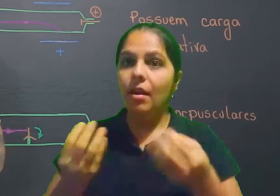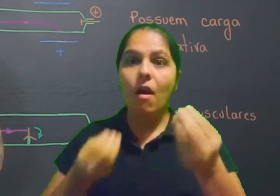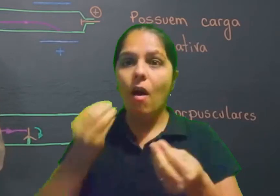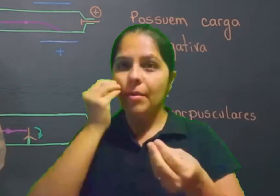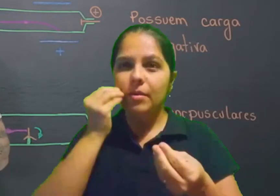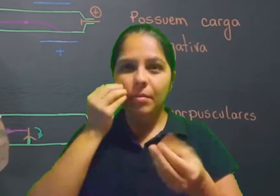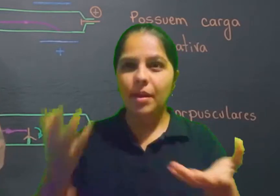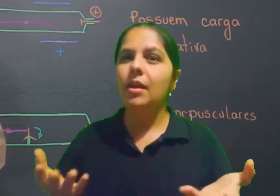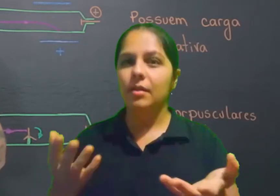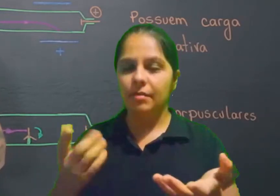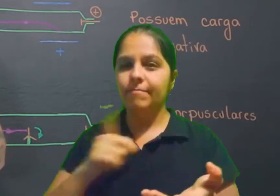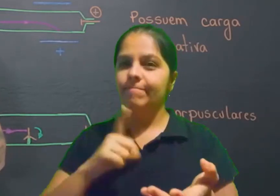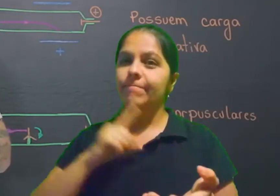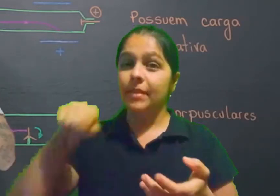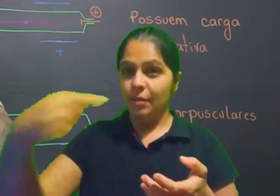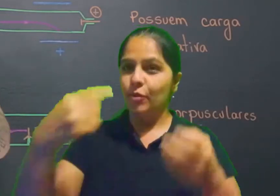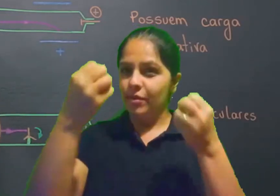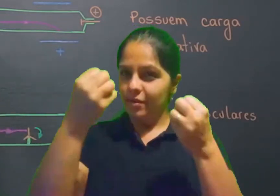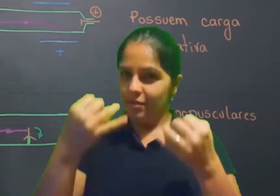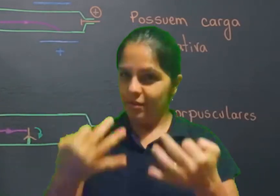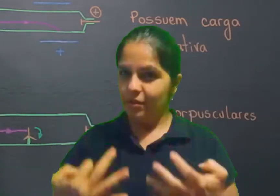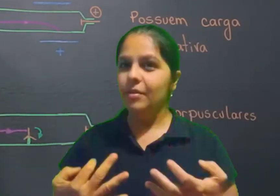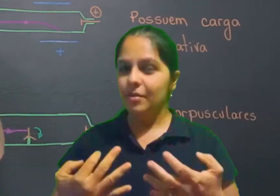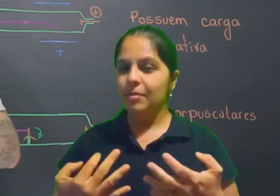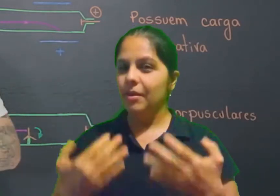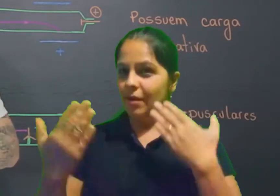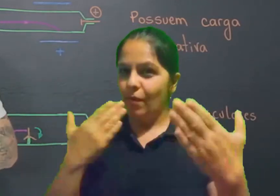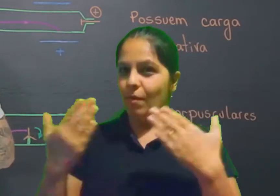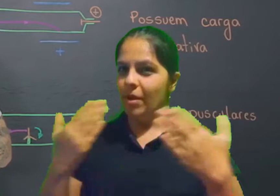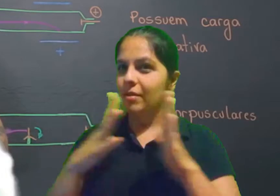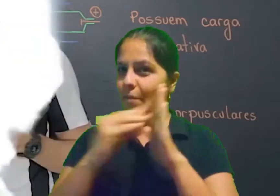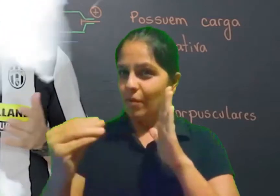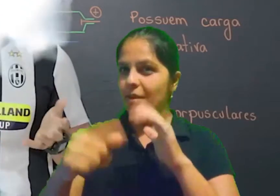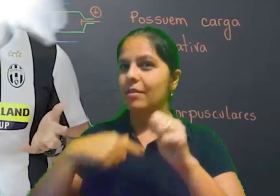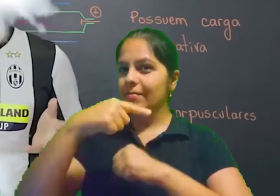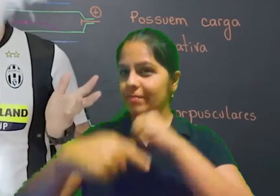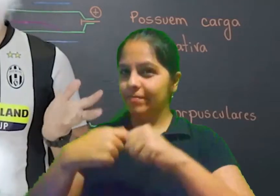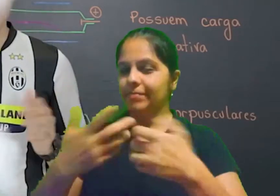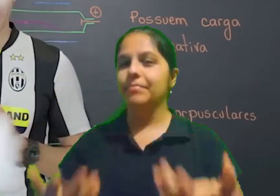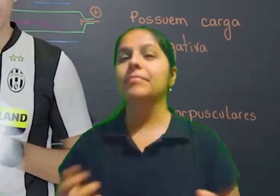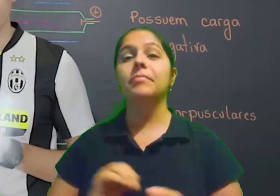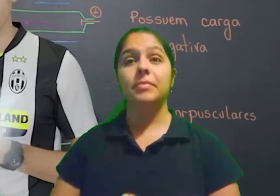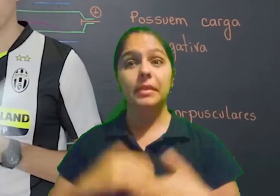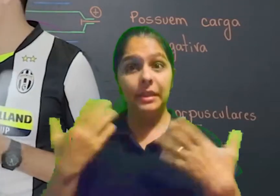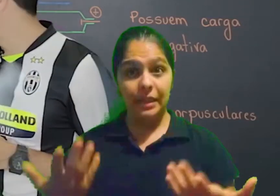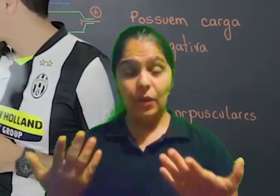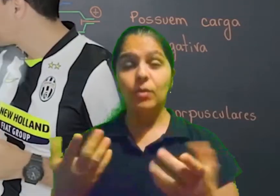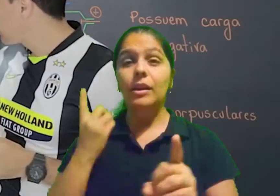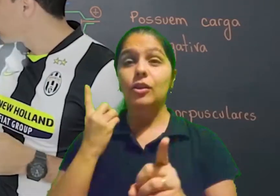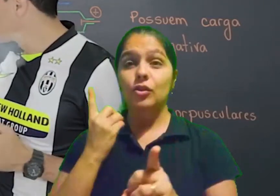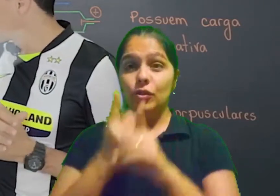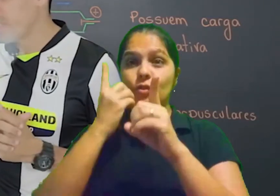experimento. E logo em seguida eu volto para te fazer uma semelhança sobre esse modelo atômico. Então, galerinha, com a descoberta de